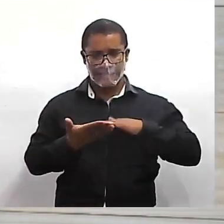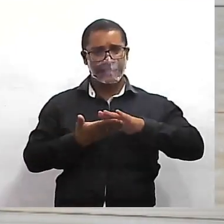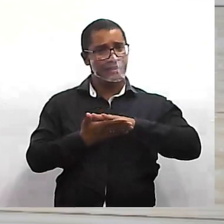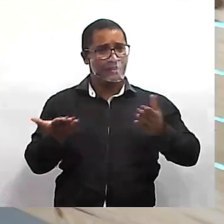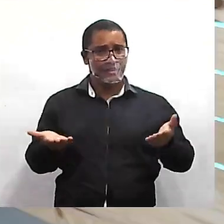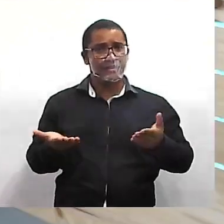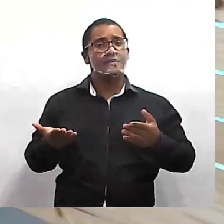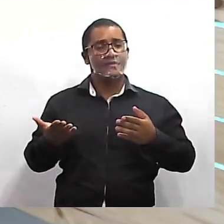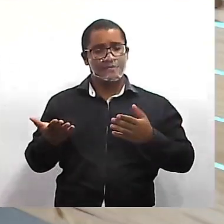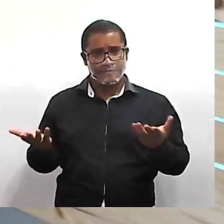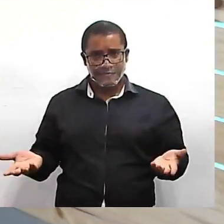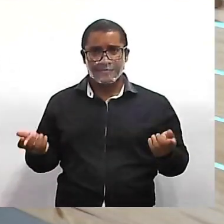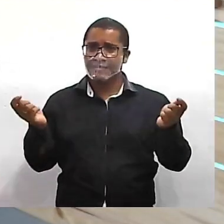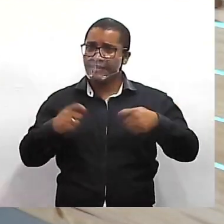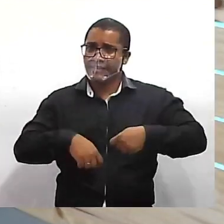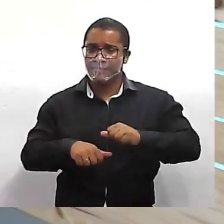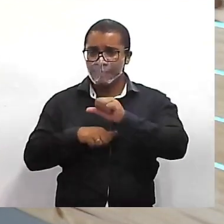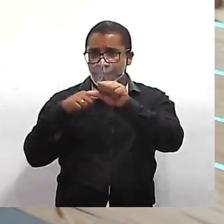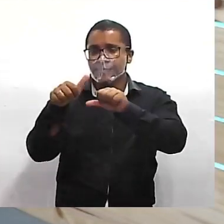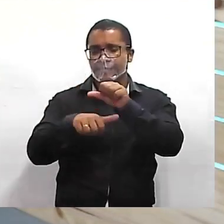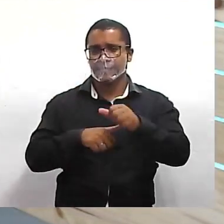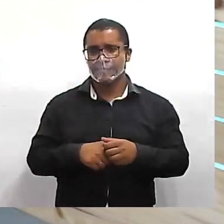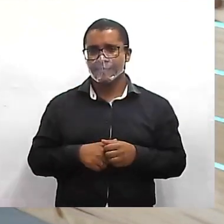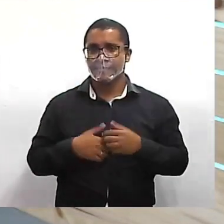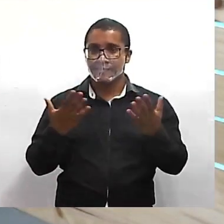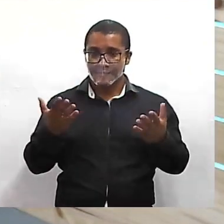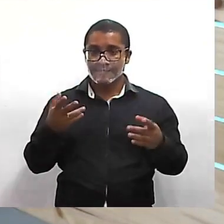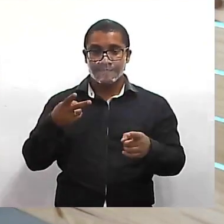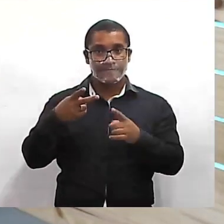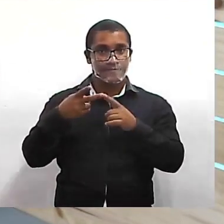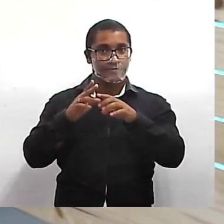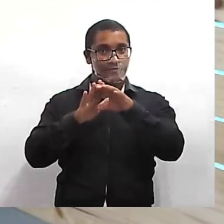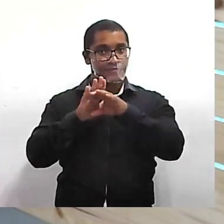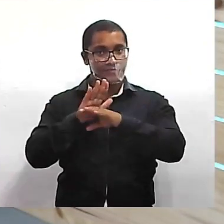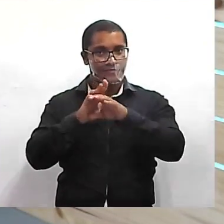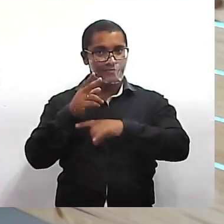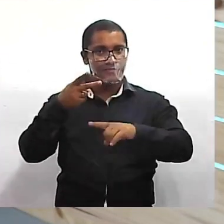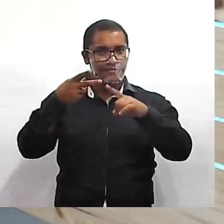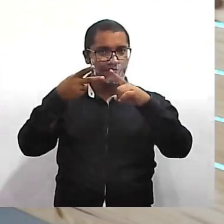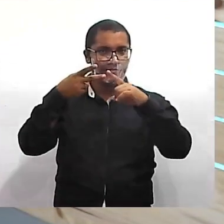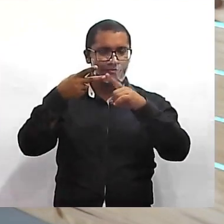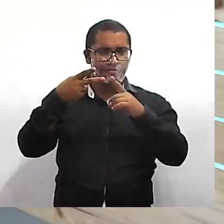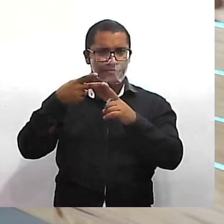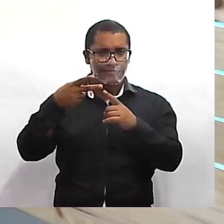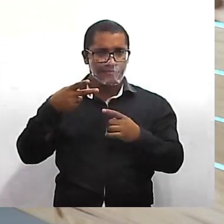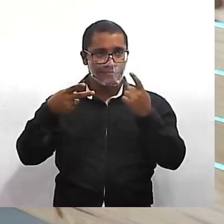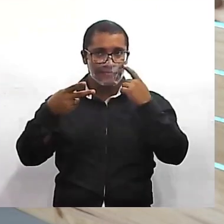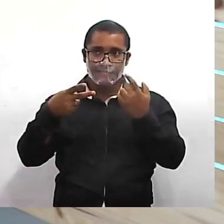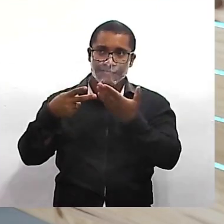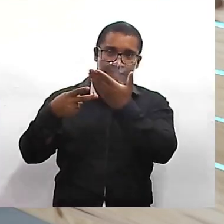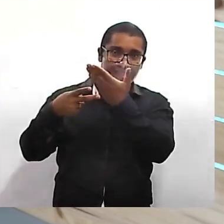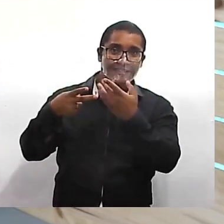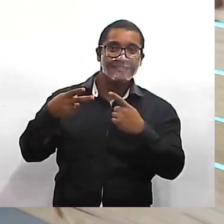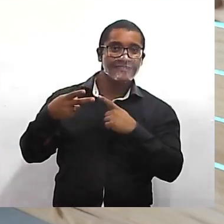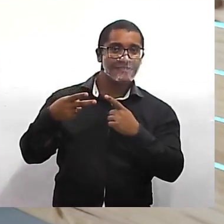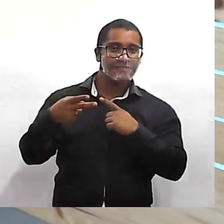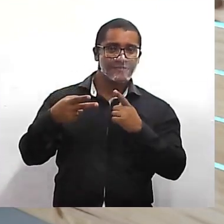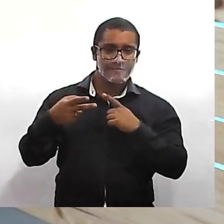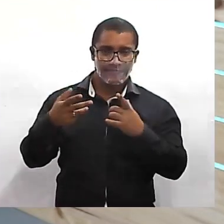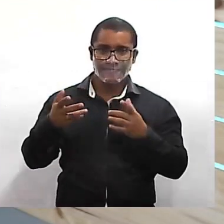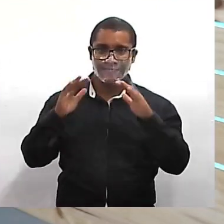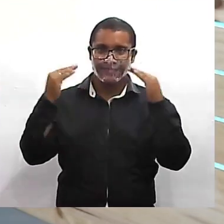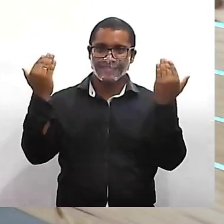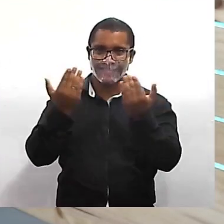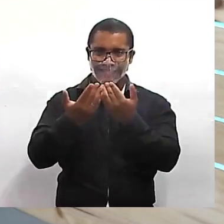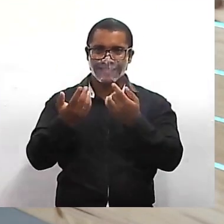Então vamos para nossa segunda competência, a segunda né? competência, isso. De acordo aí com os dados do Fórum Econômico